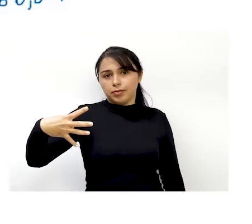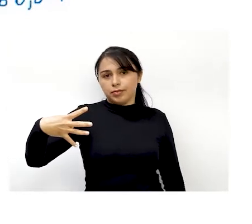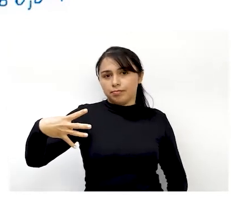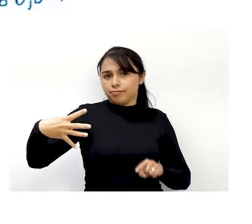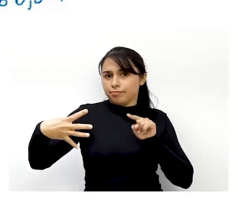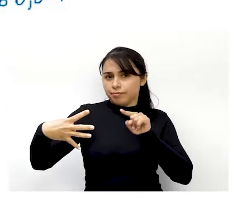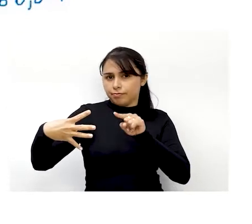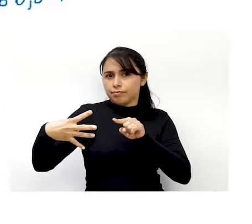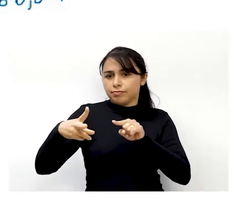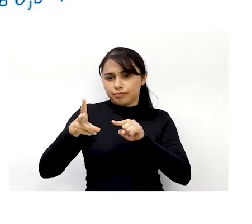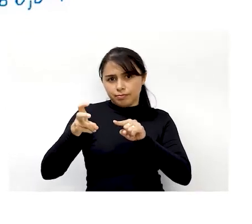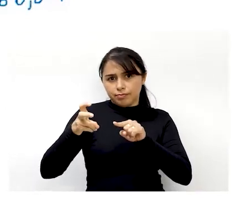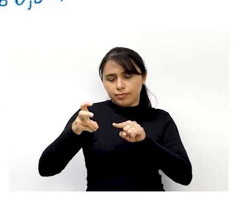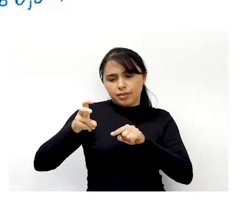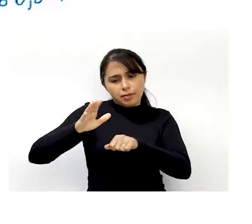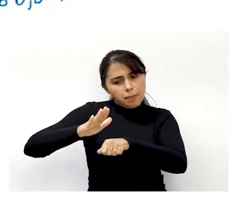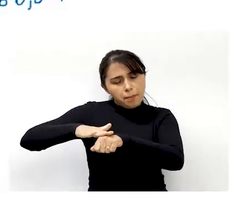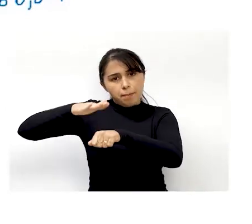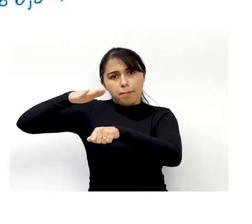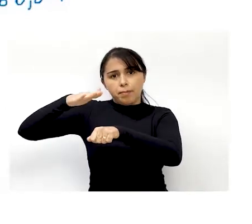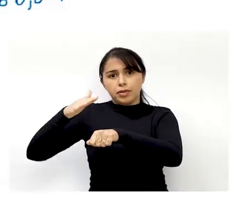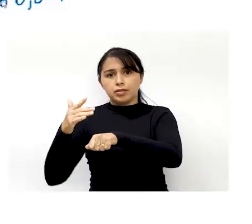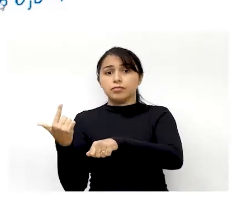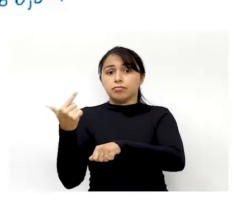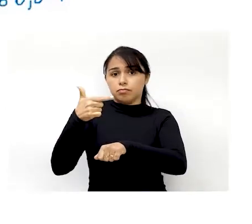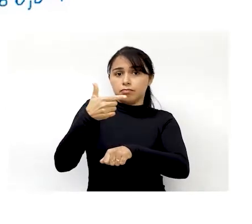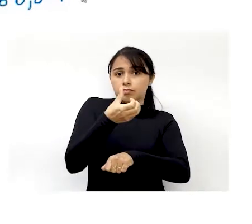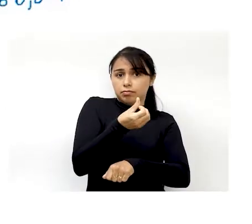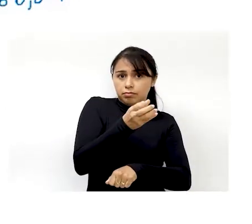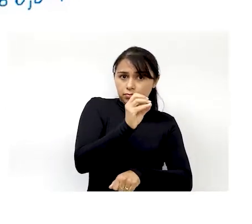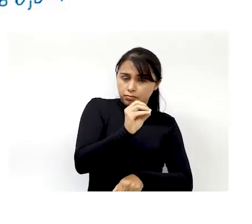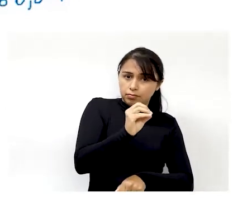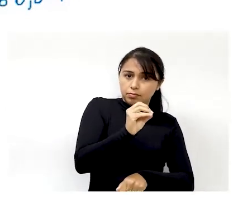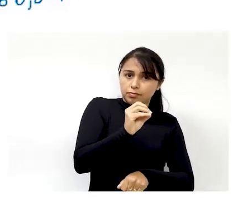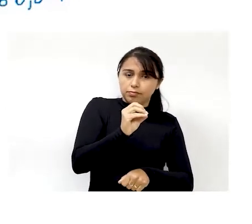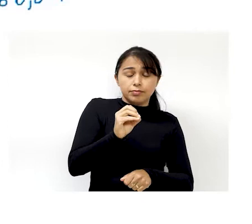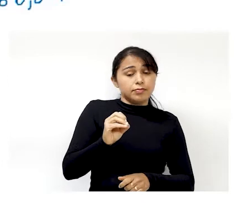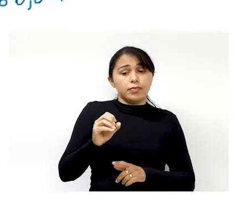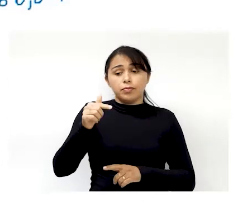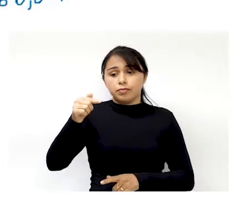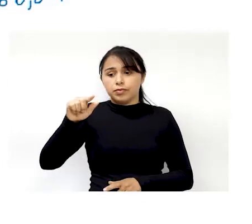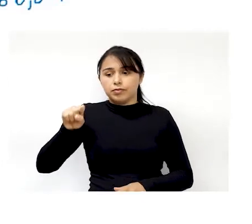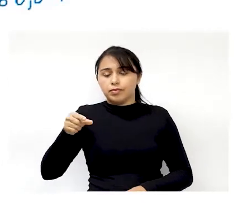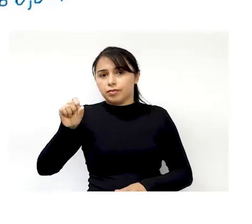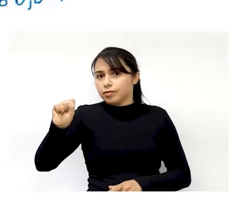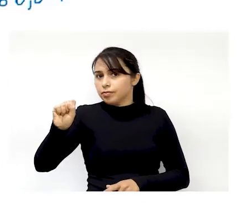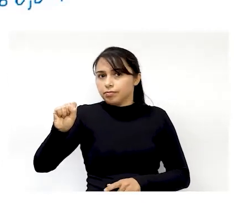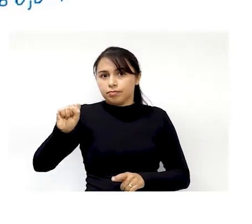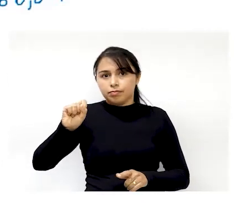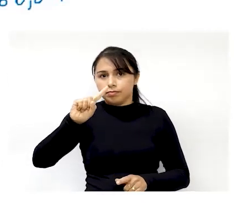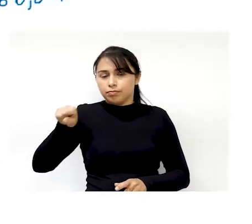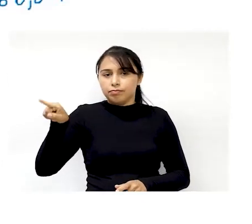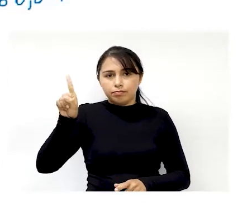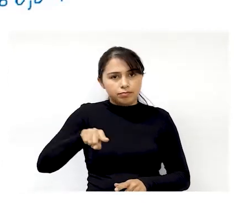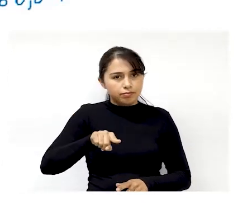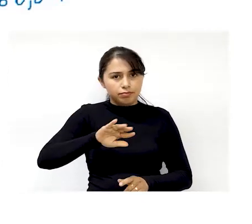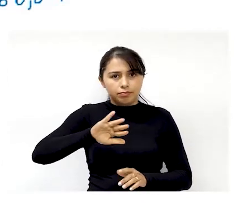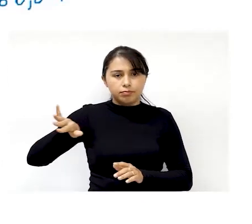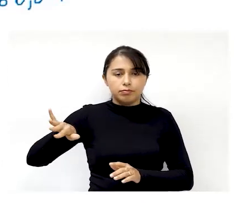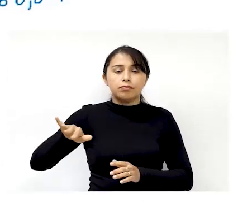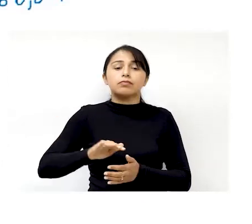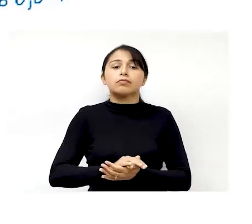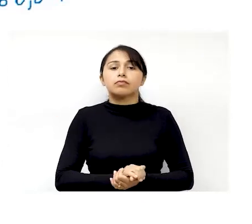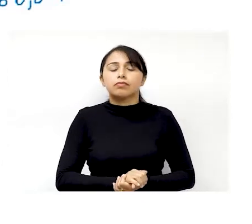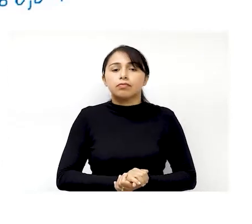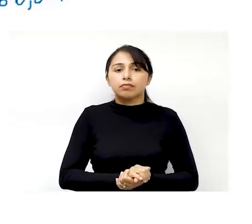Então, 60,84. Então, já dá para ver que passa, né? 7,8. Então, ele